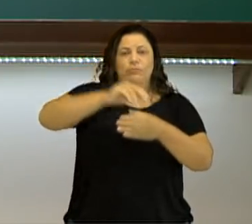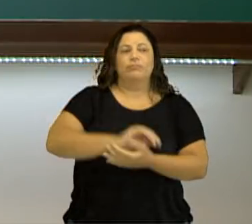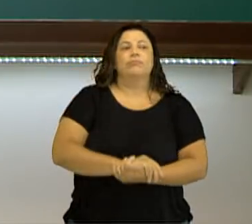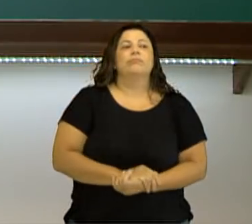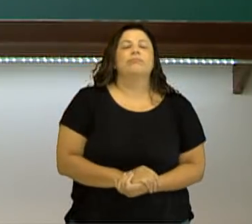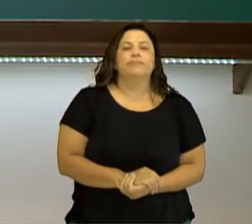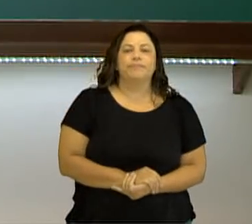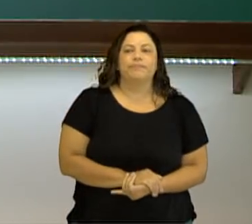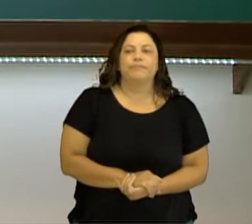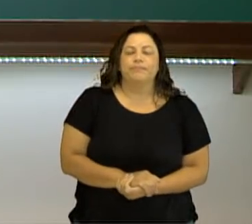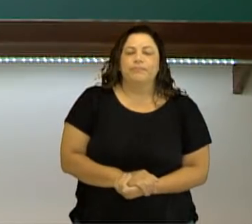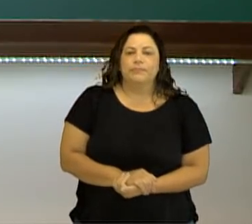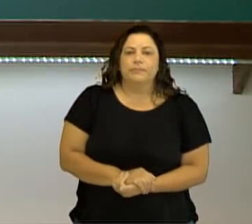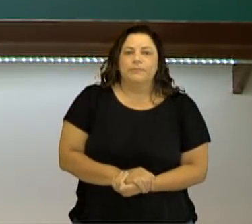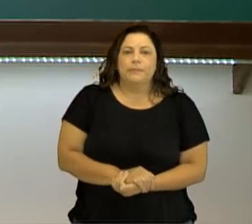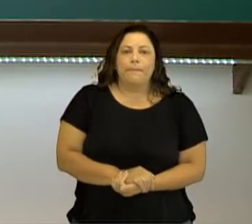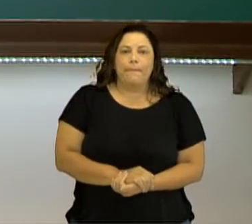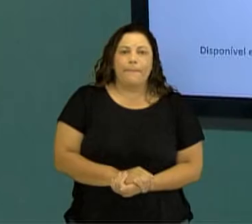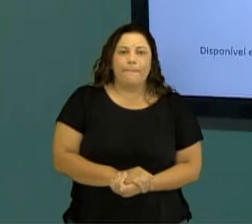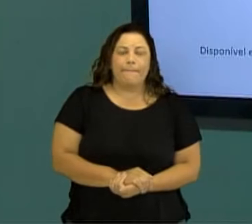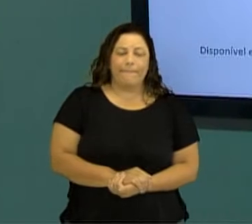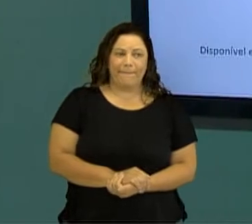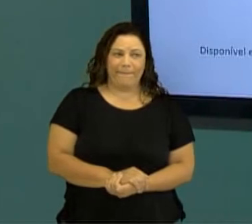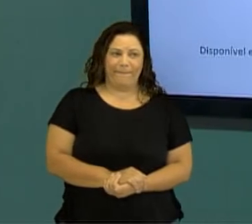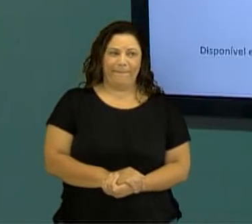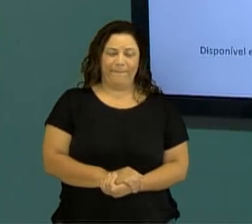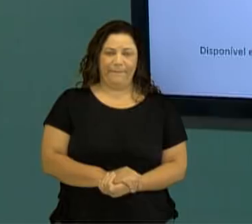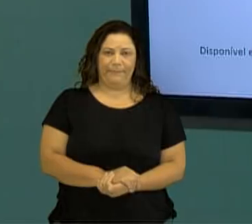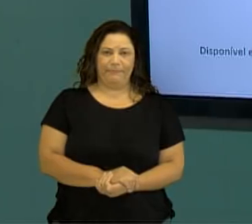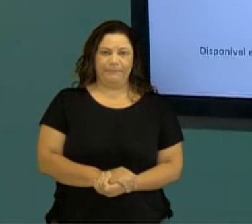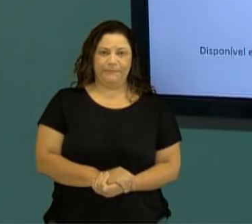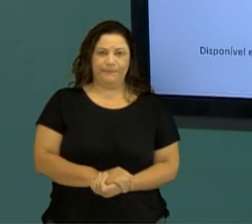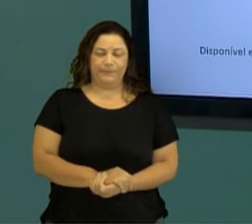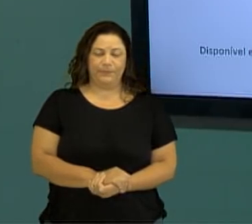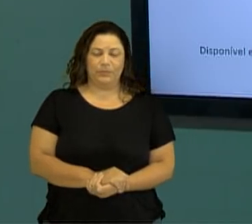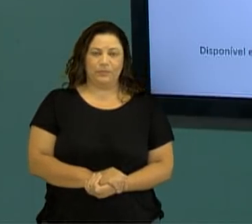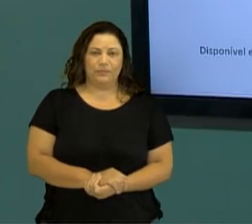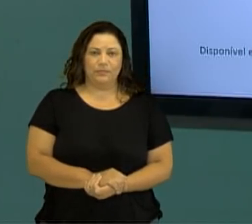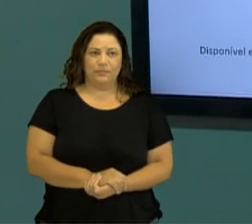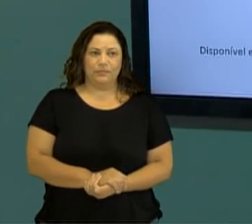e ali dentro do núcleo do átomo, as cargas elétricas